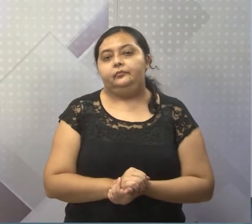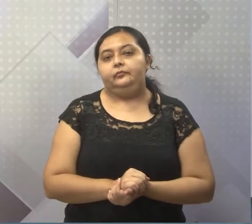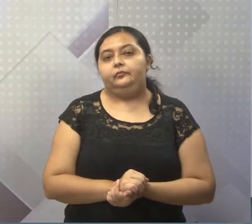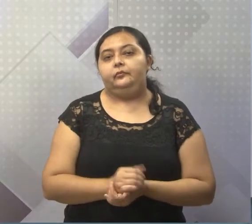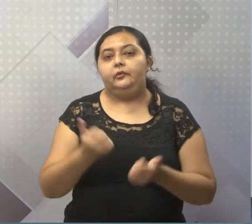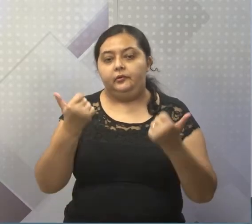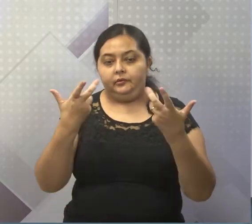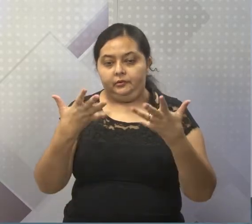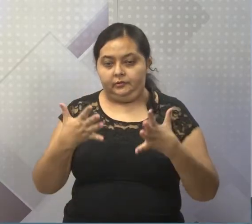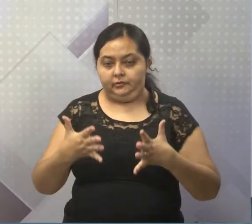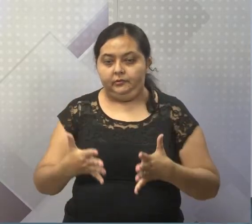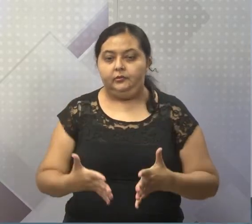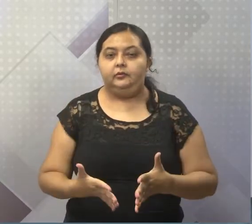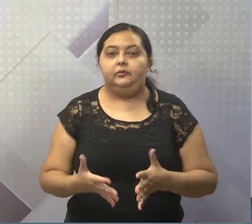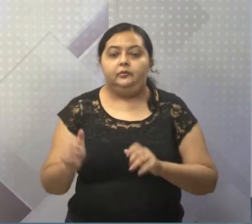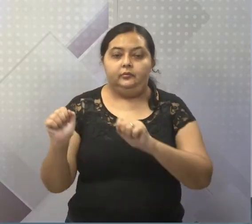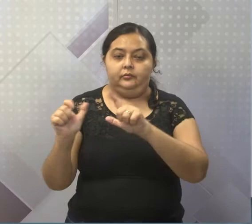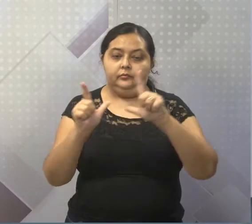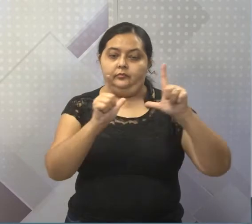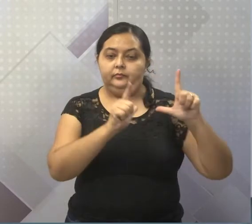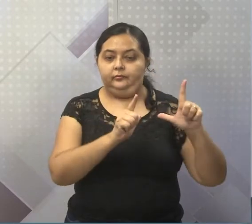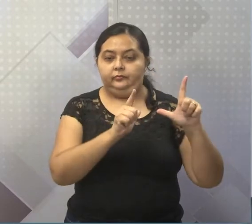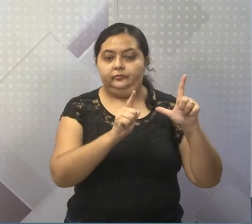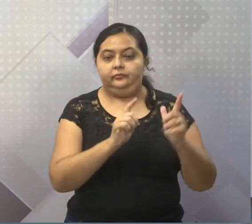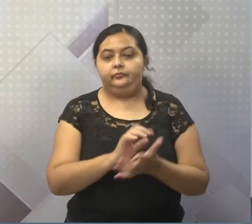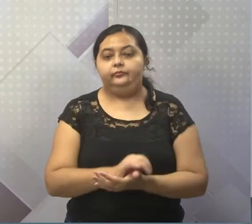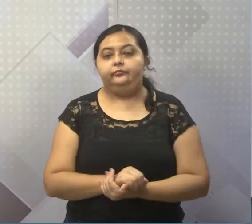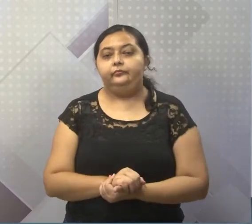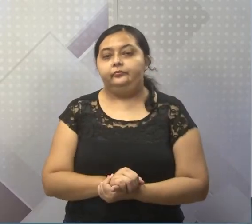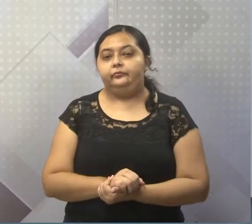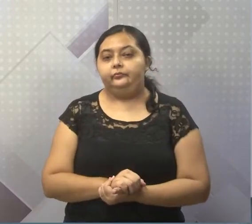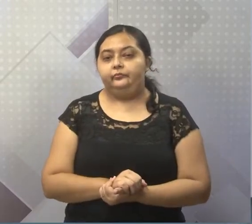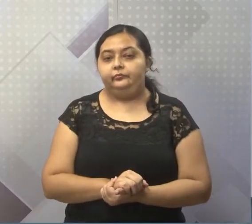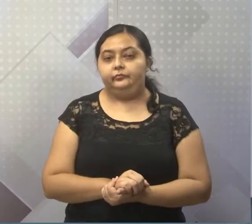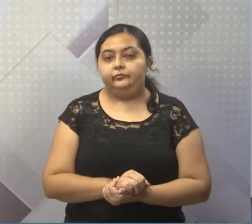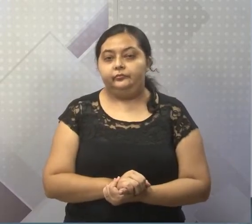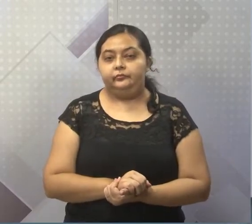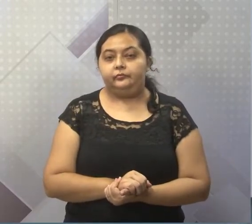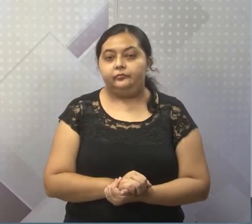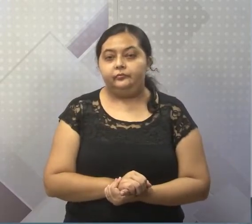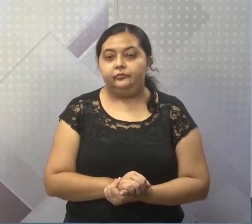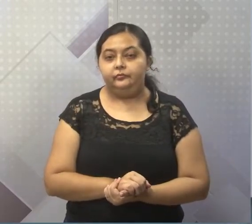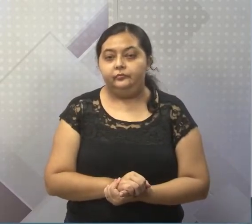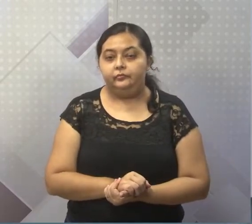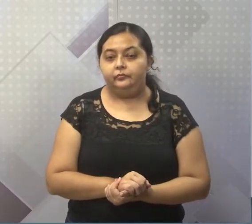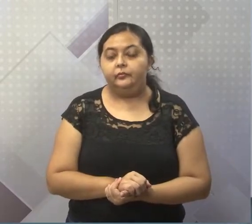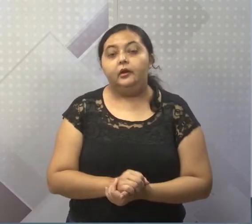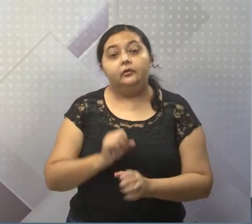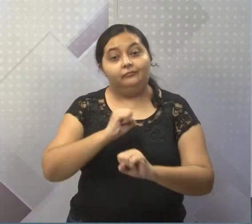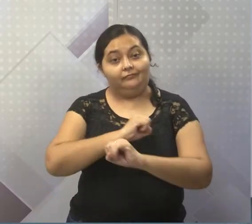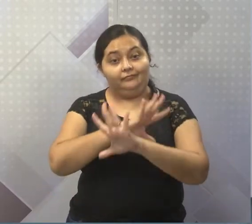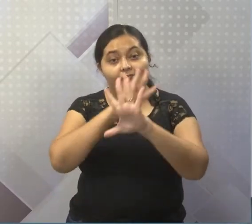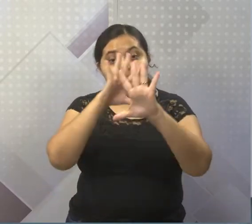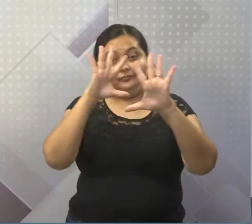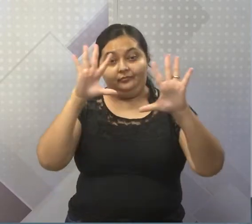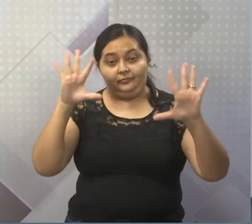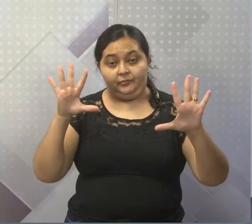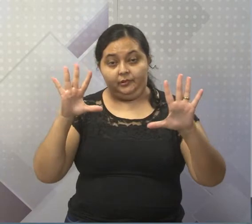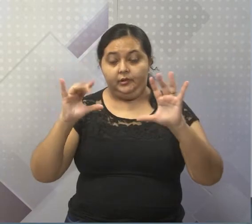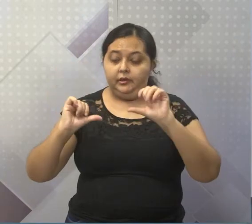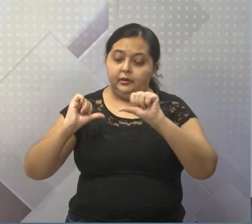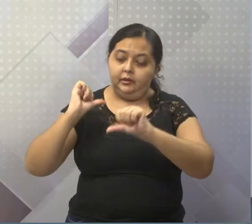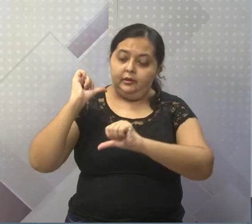explicando um pouquinho para vocês Essa questão aí dois lados então a gente veio que realmente fica muito claro essa transição